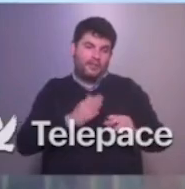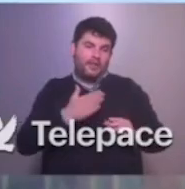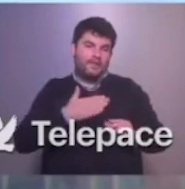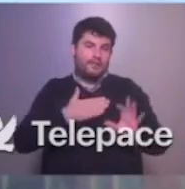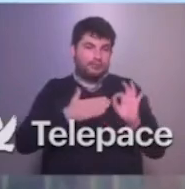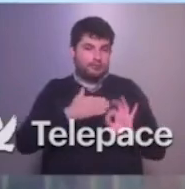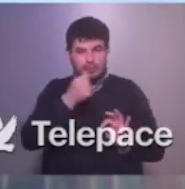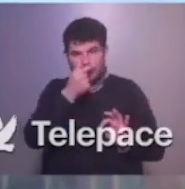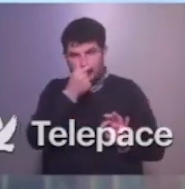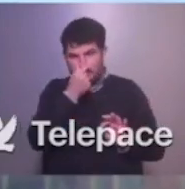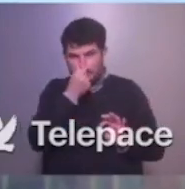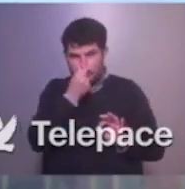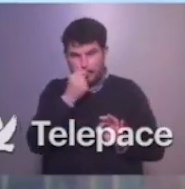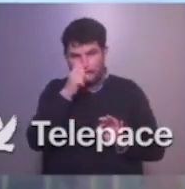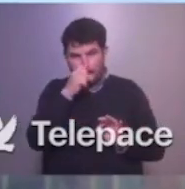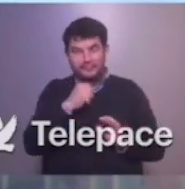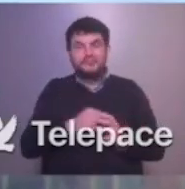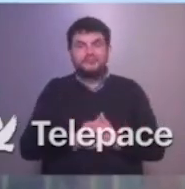Coração.